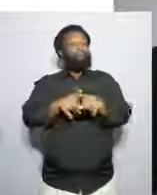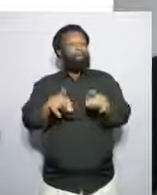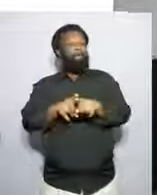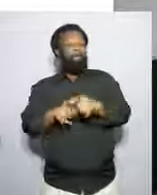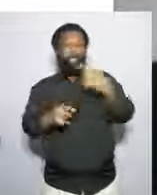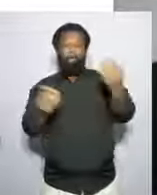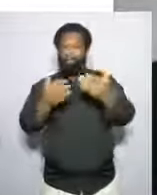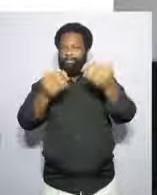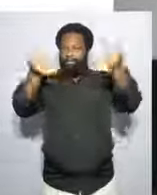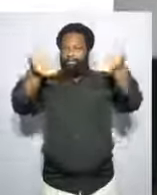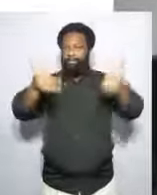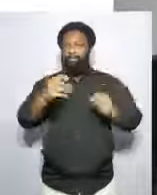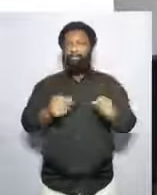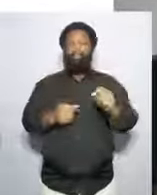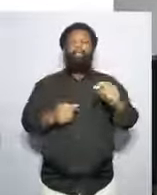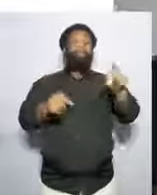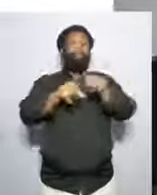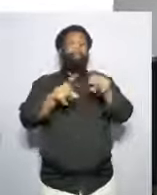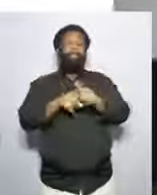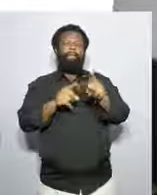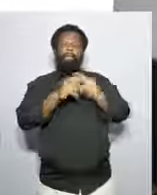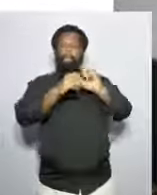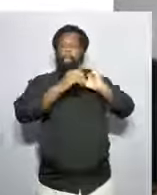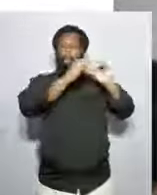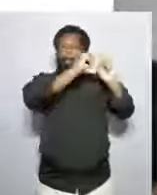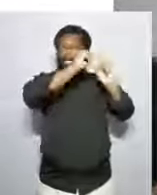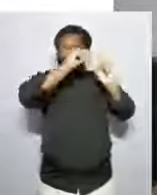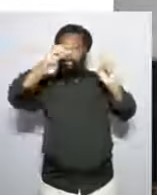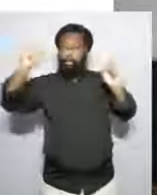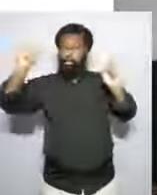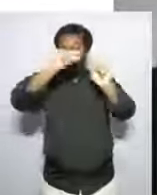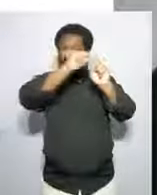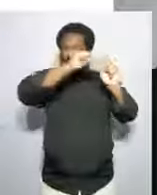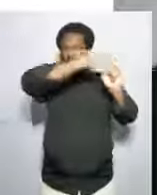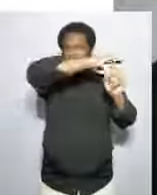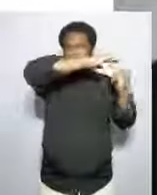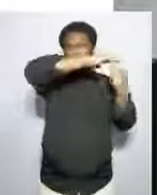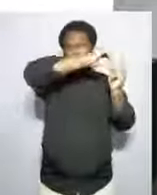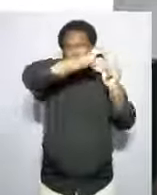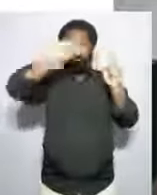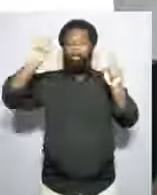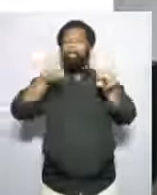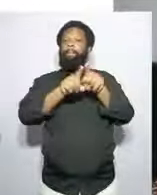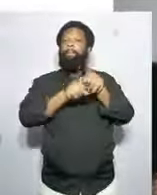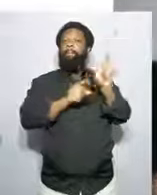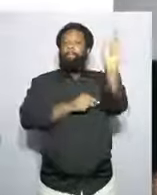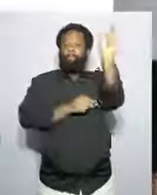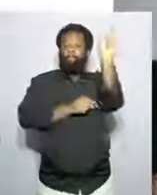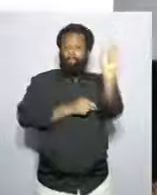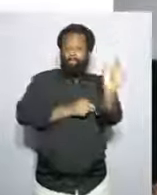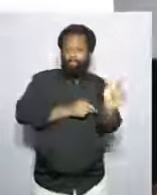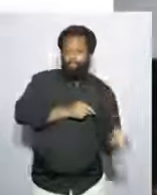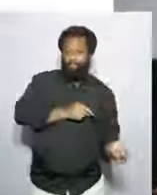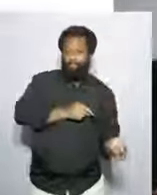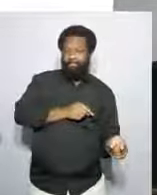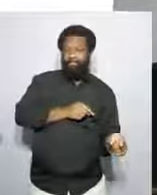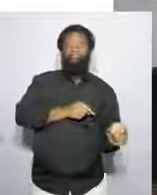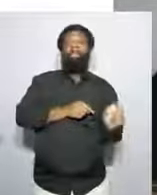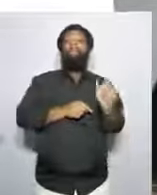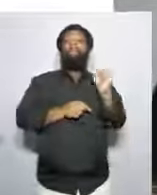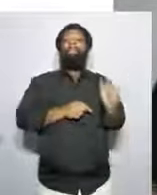pessoal, além disso, além então dos períodos, que são as linhas na horizontal, nós temos as linhas na